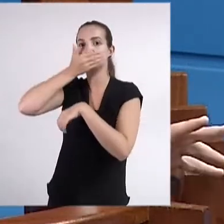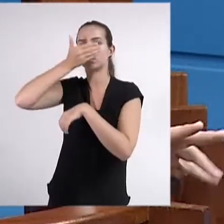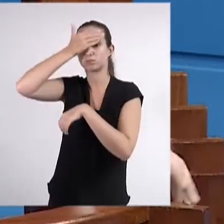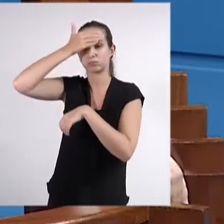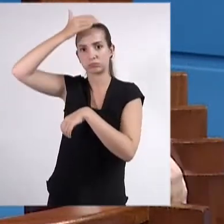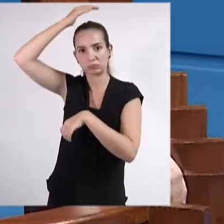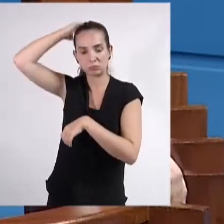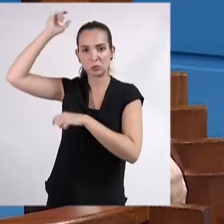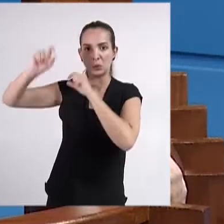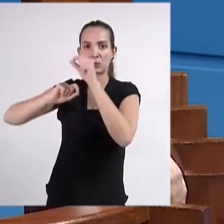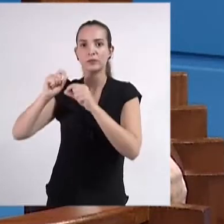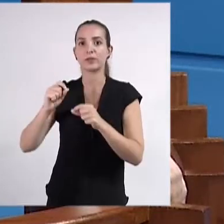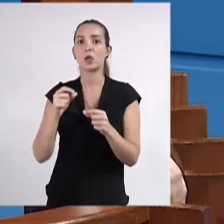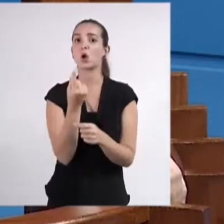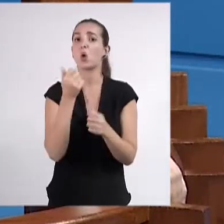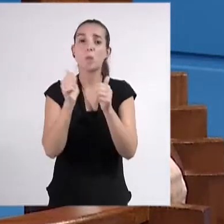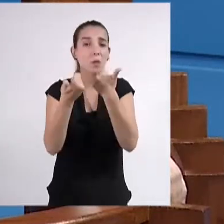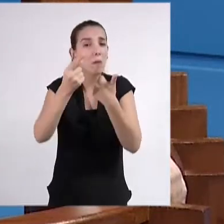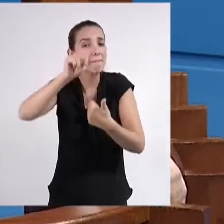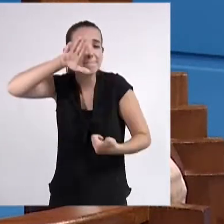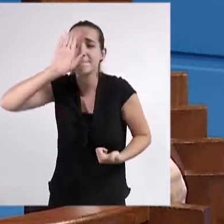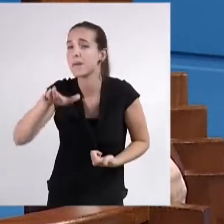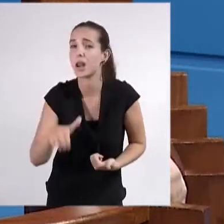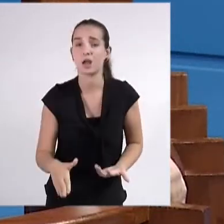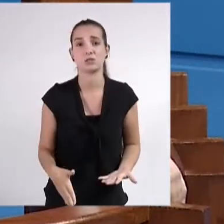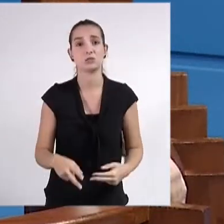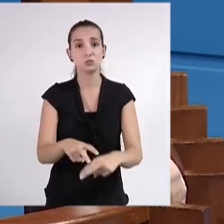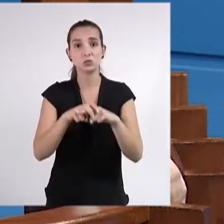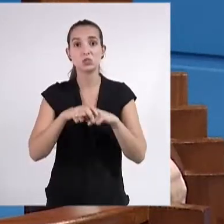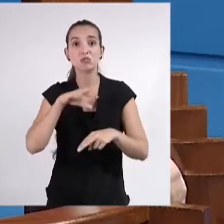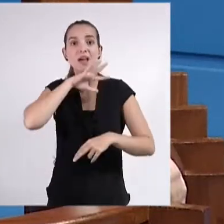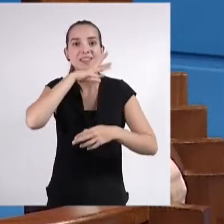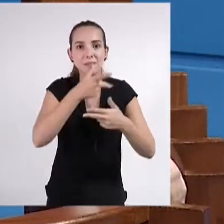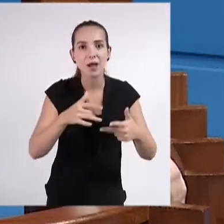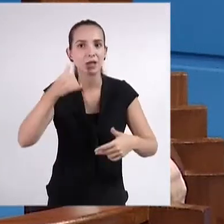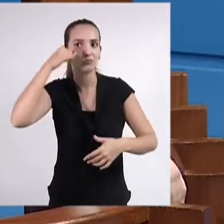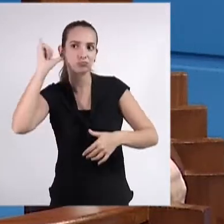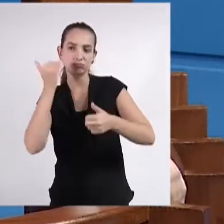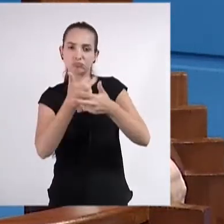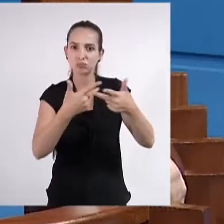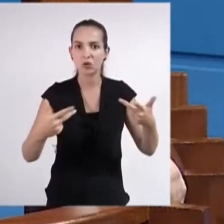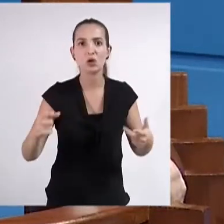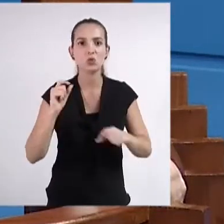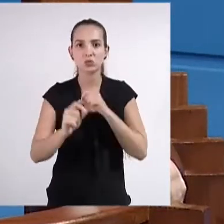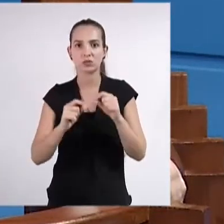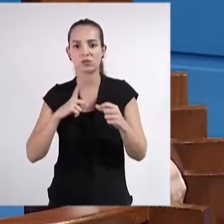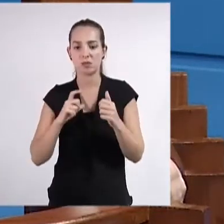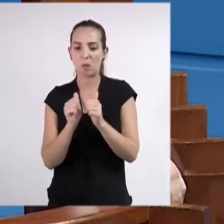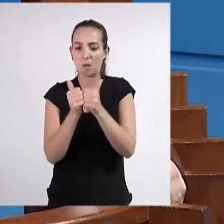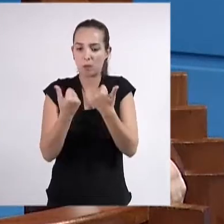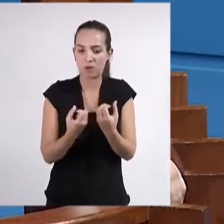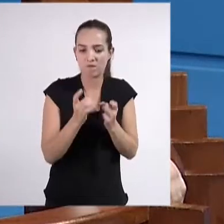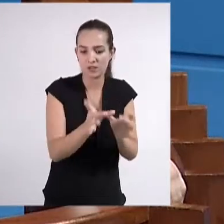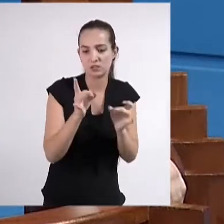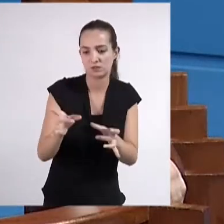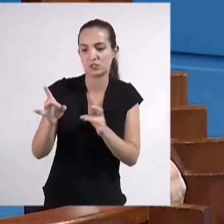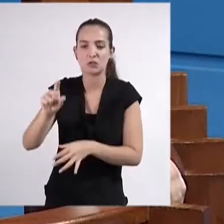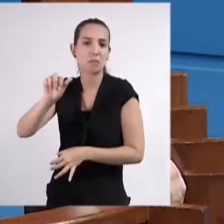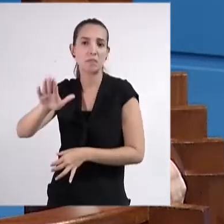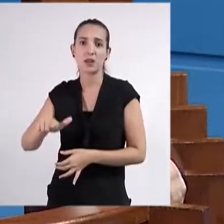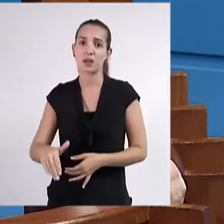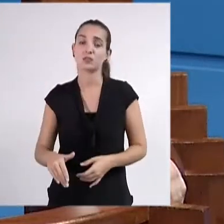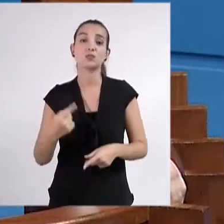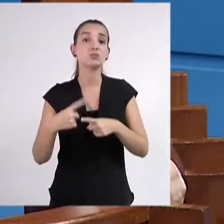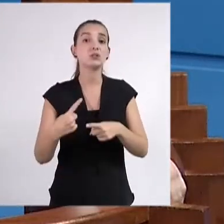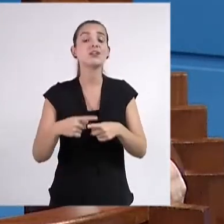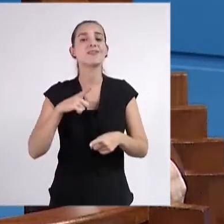pão do que com algum tipo de ração especial. Isso porque eles valorizam a história e a cultura deles.